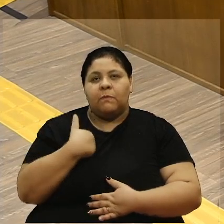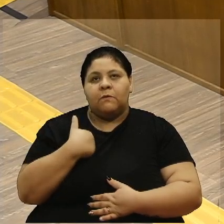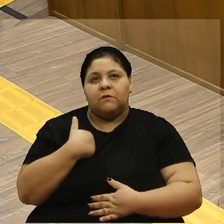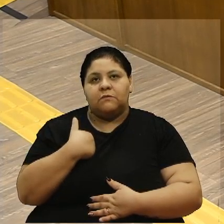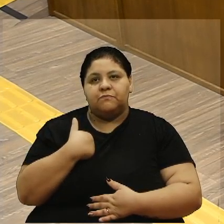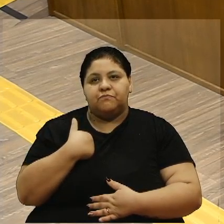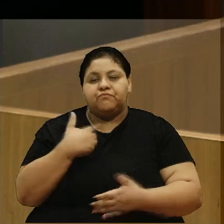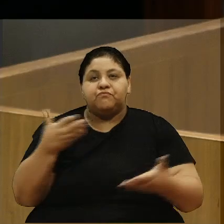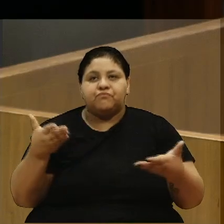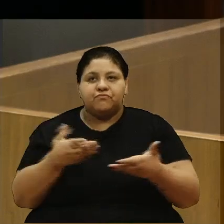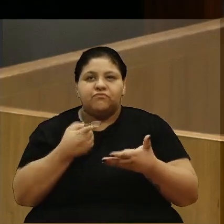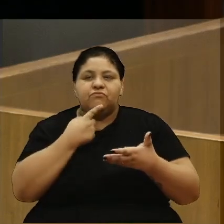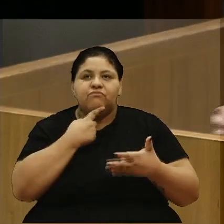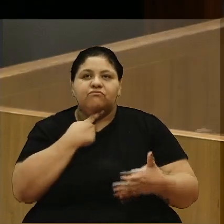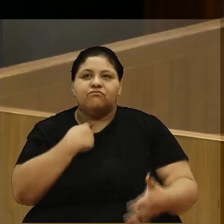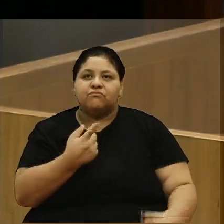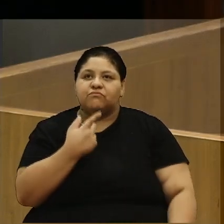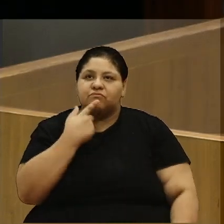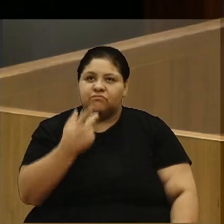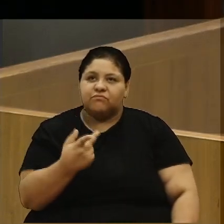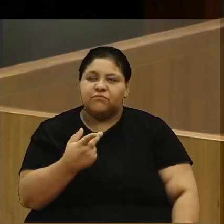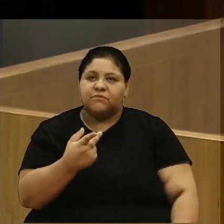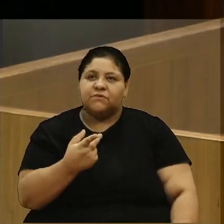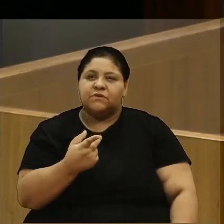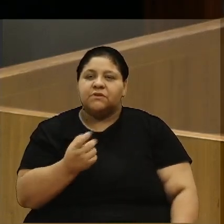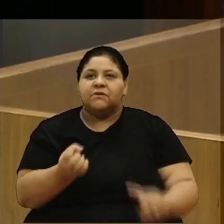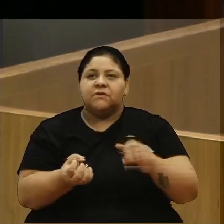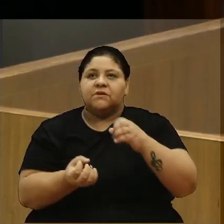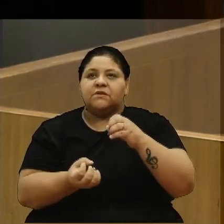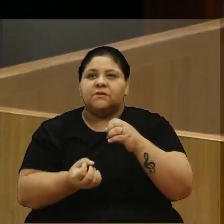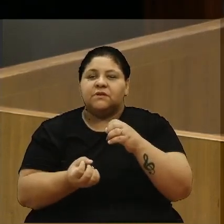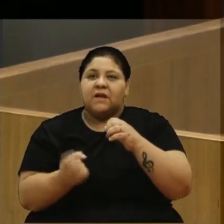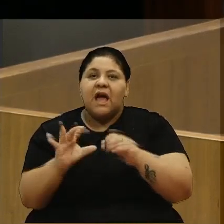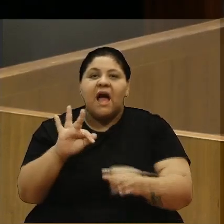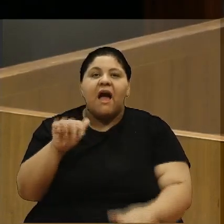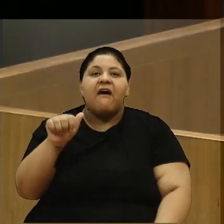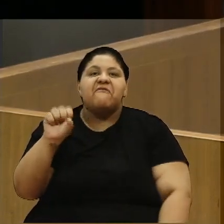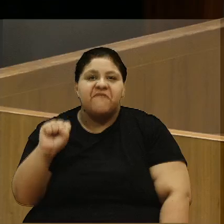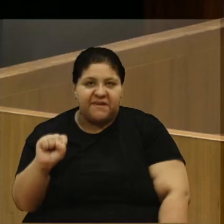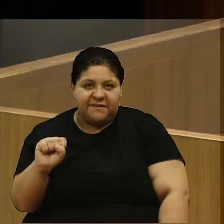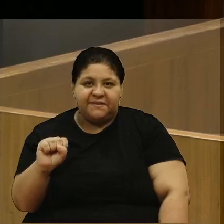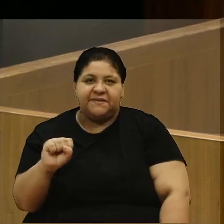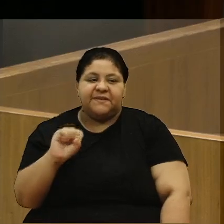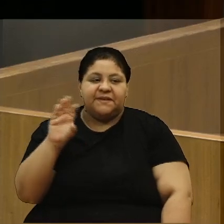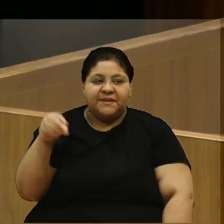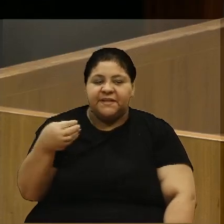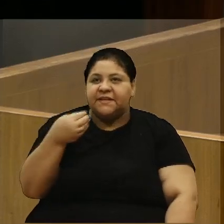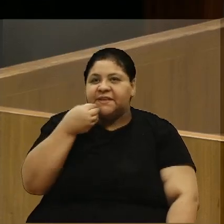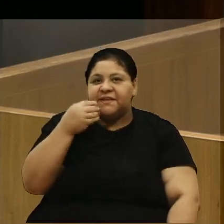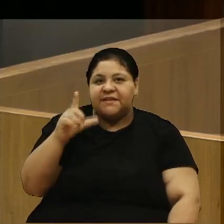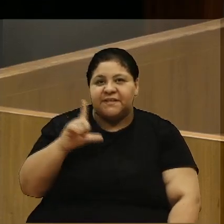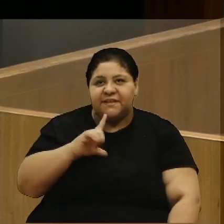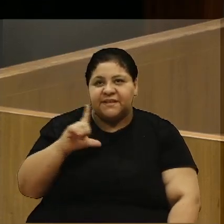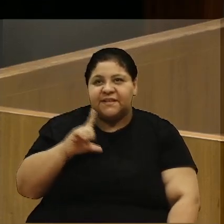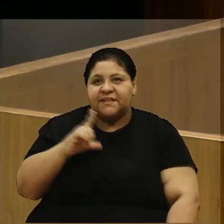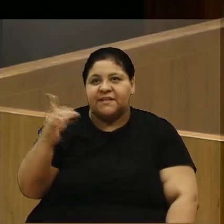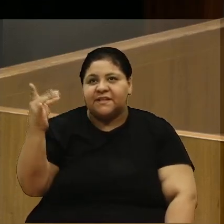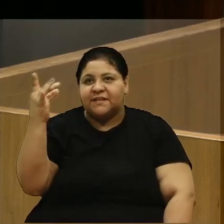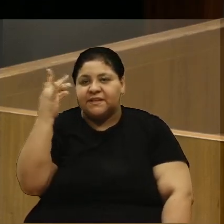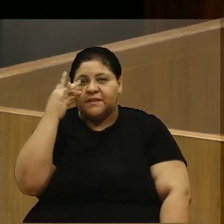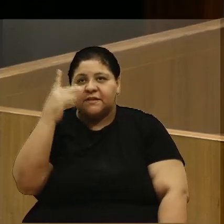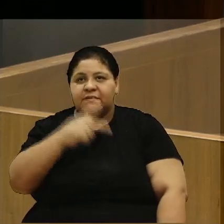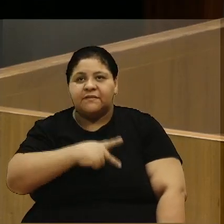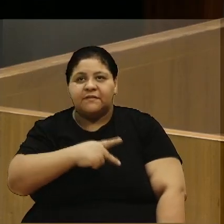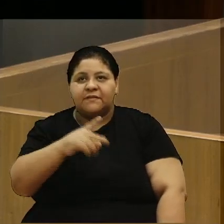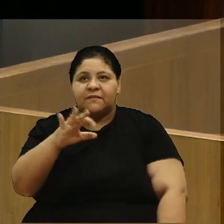No dia de hoje, gostaria de falar sobre a Fundação da Assistência Social, sobre a FAS, aproveitando que nós tivemos a presença do